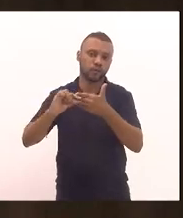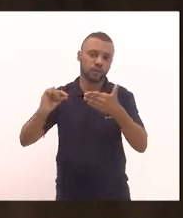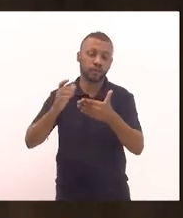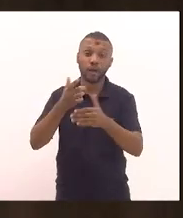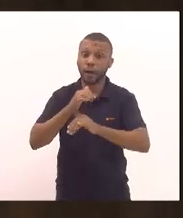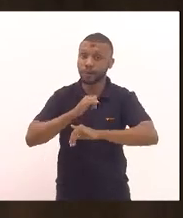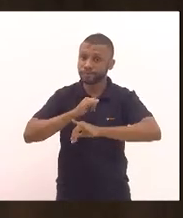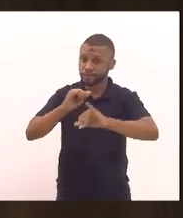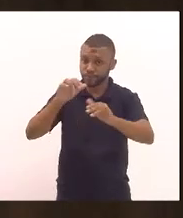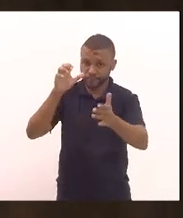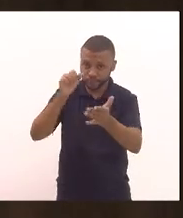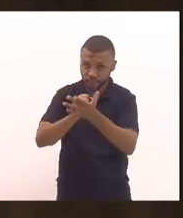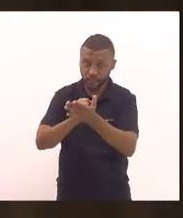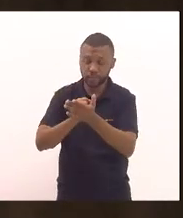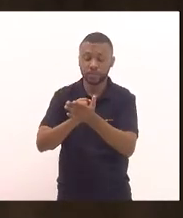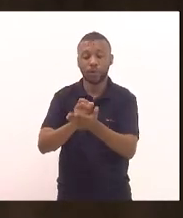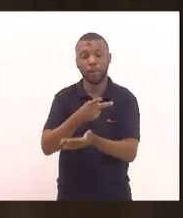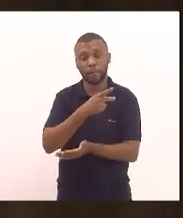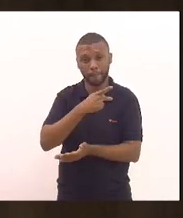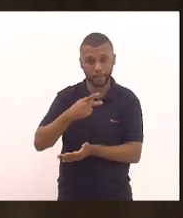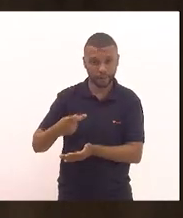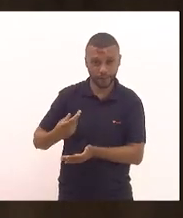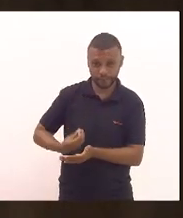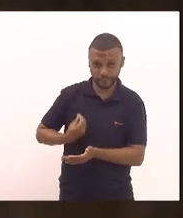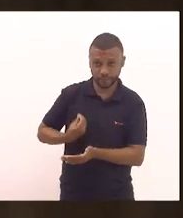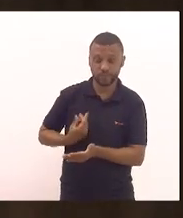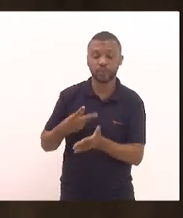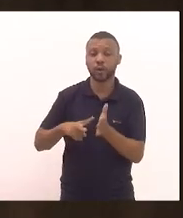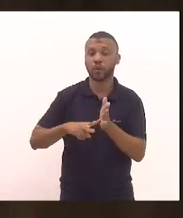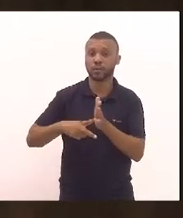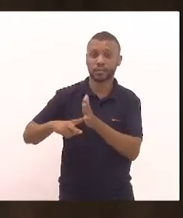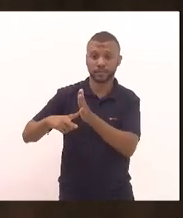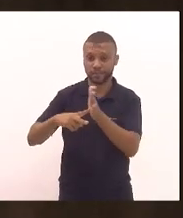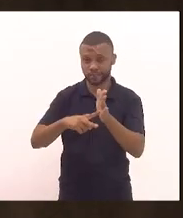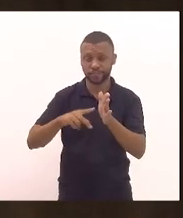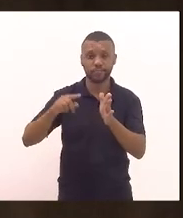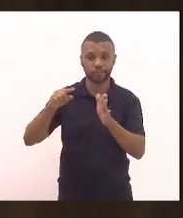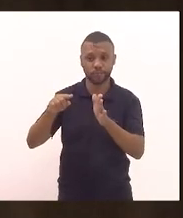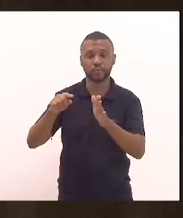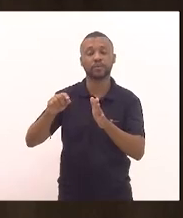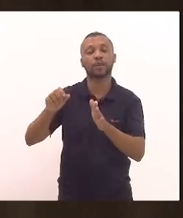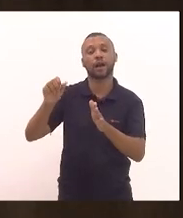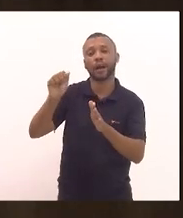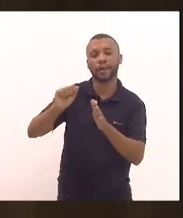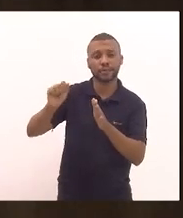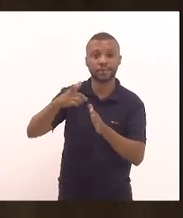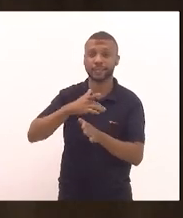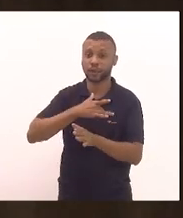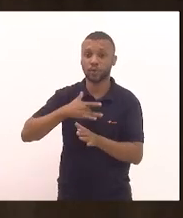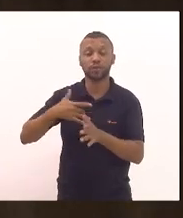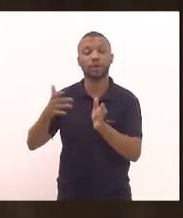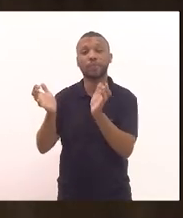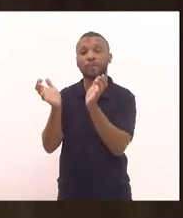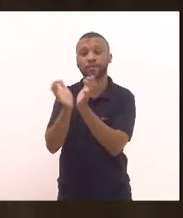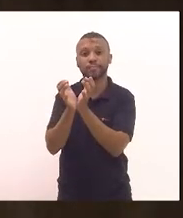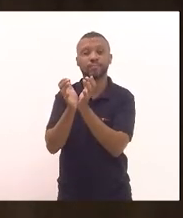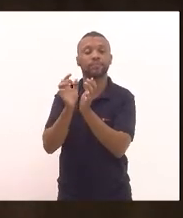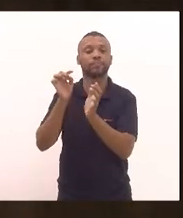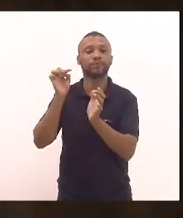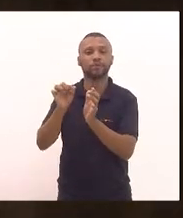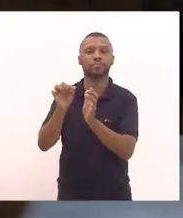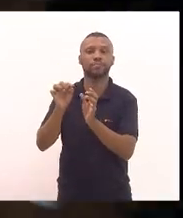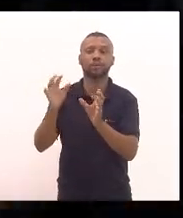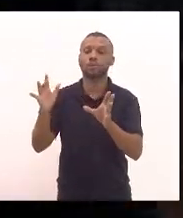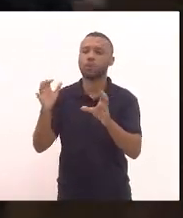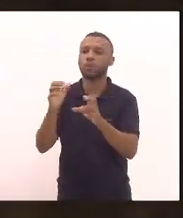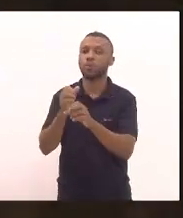estão aqui os presidentes do Sindicato dos Agentes de Saúde do Estado, né, que é uma categoria, são 150